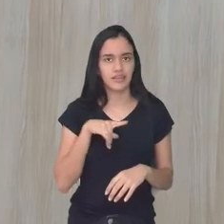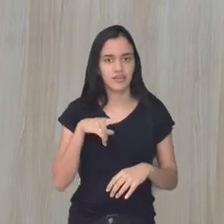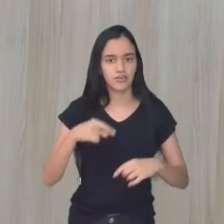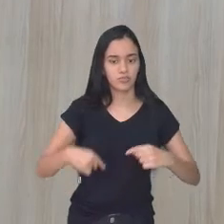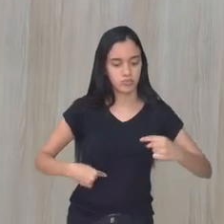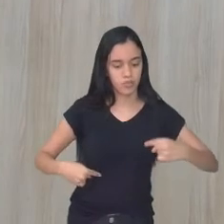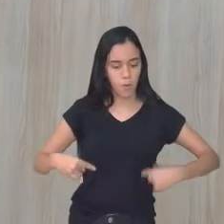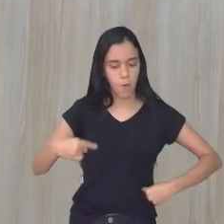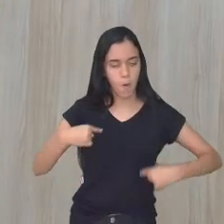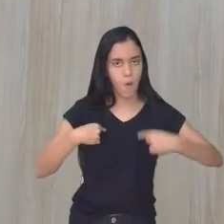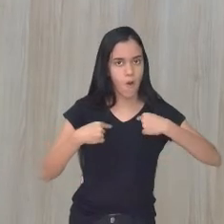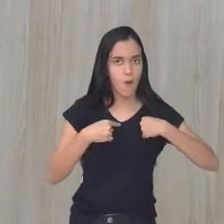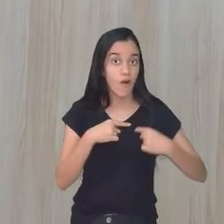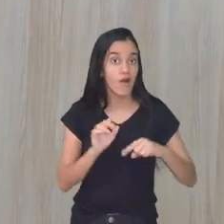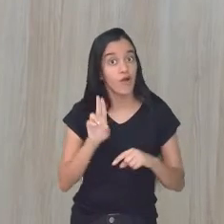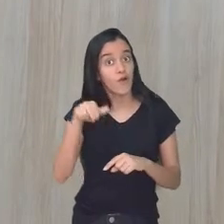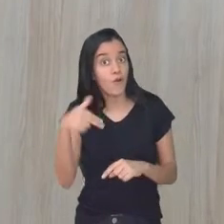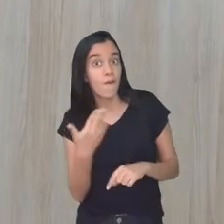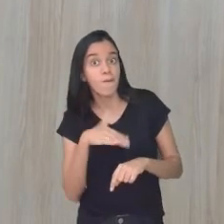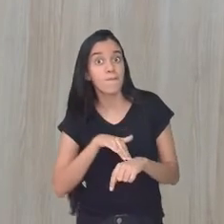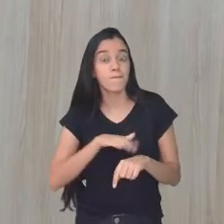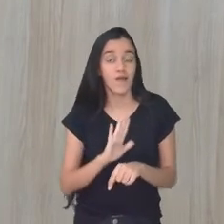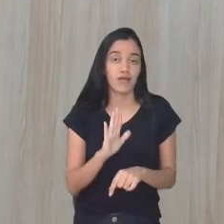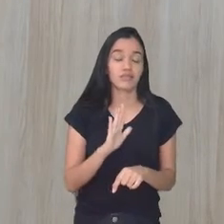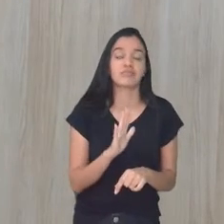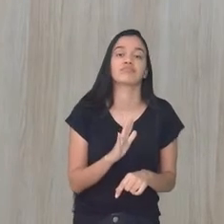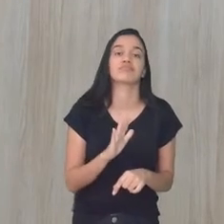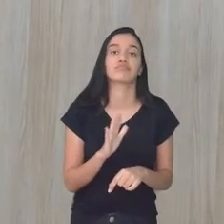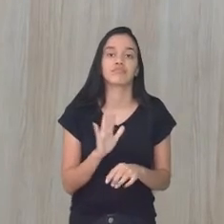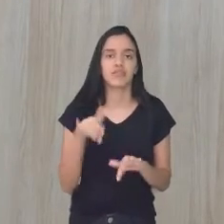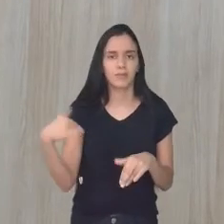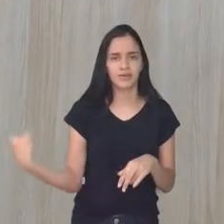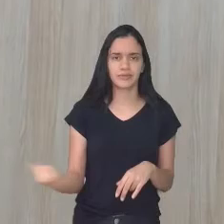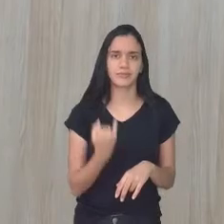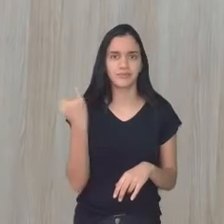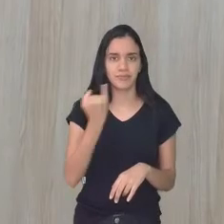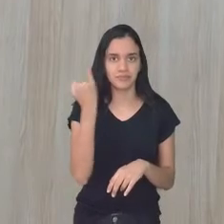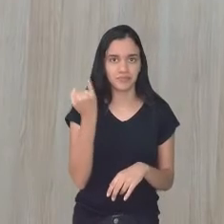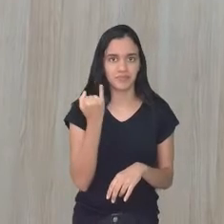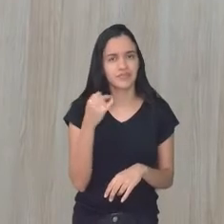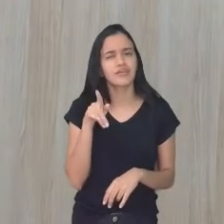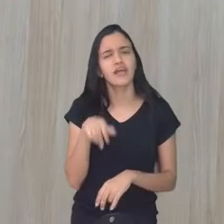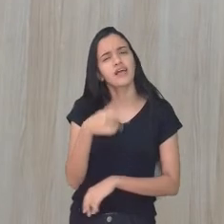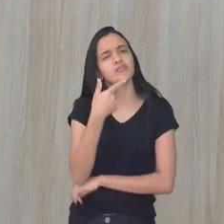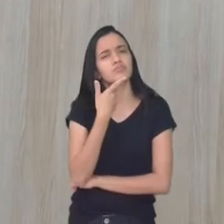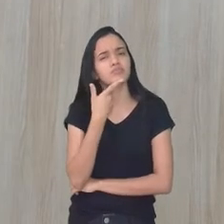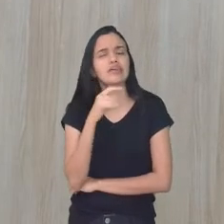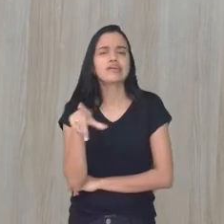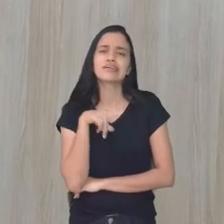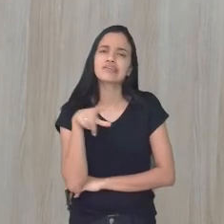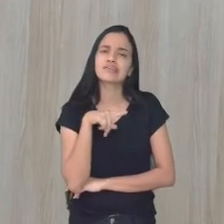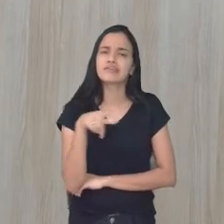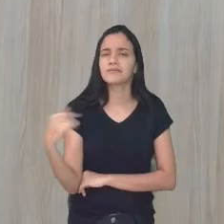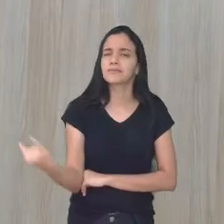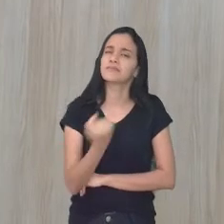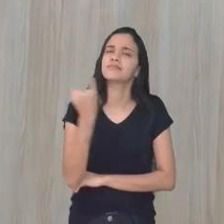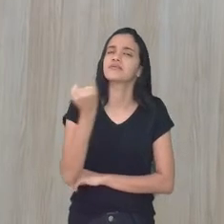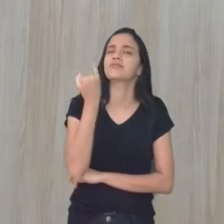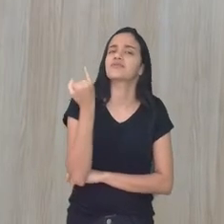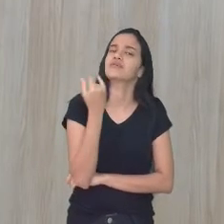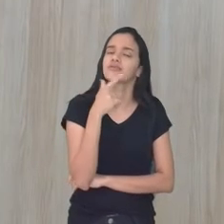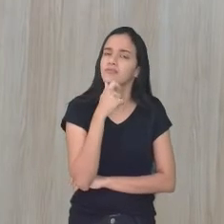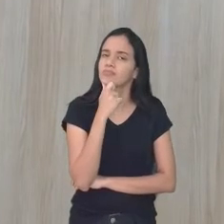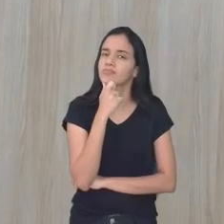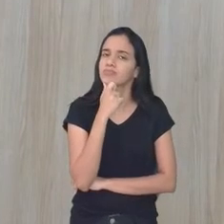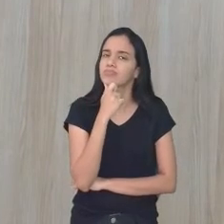Se existe um ou mais de um, que eles seriam mais importantes. será que tem órgão mais importante? O